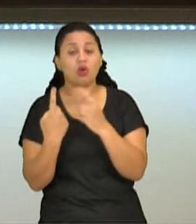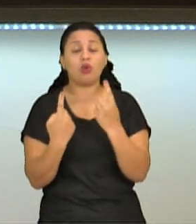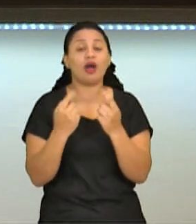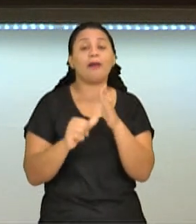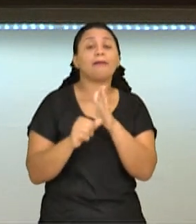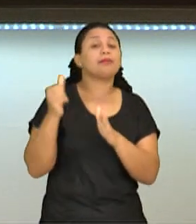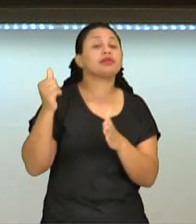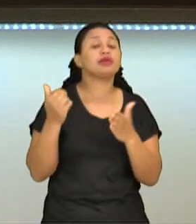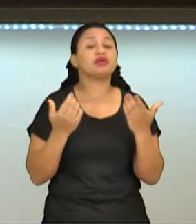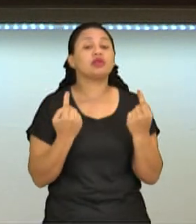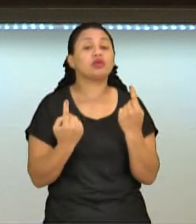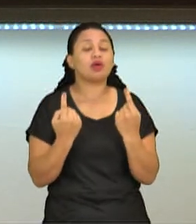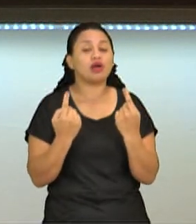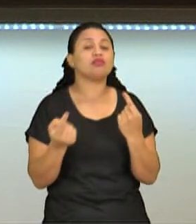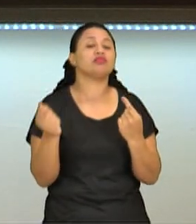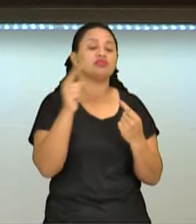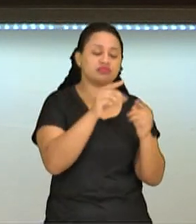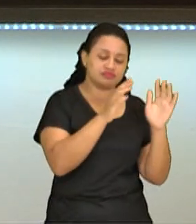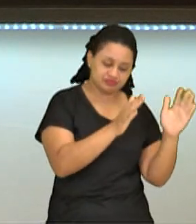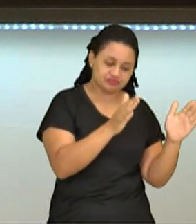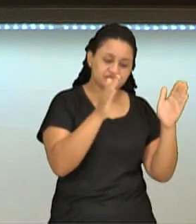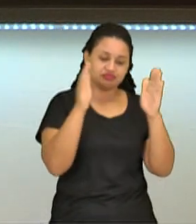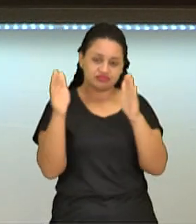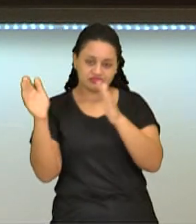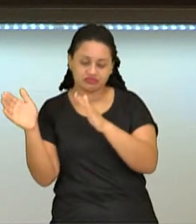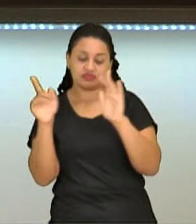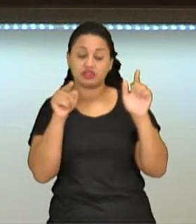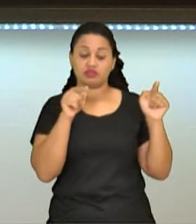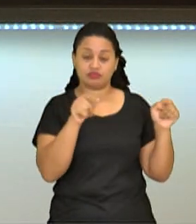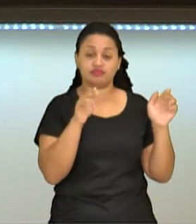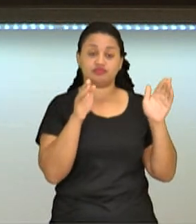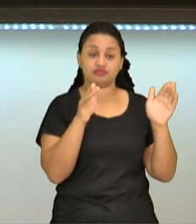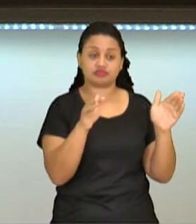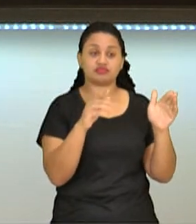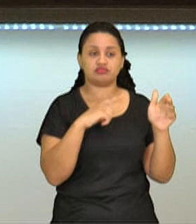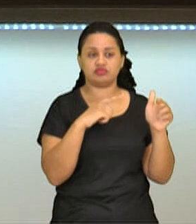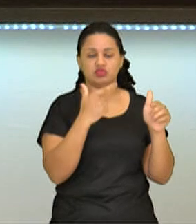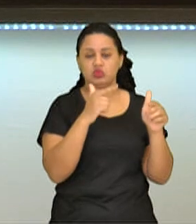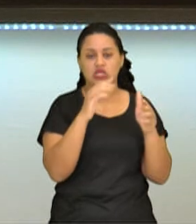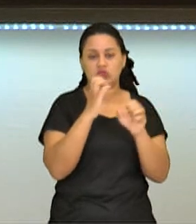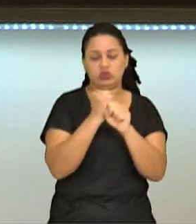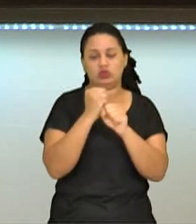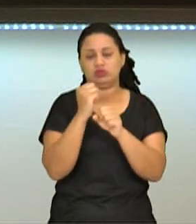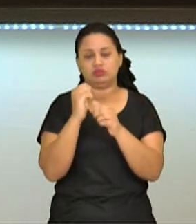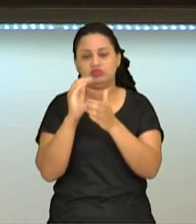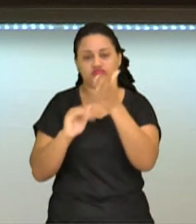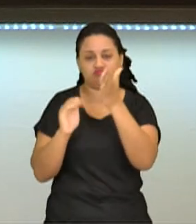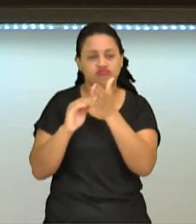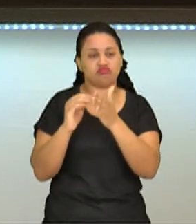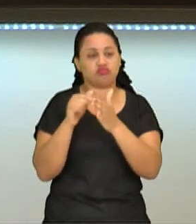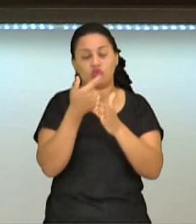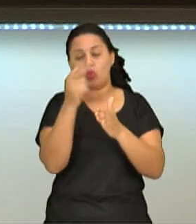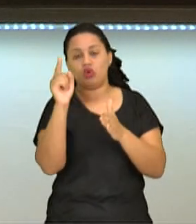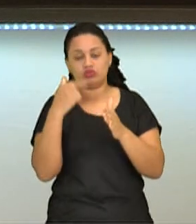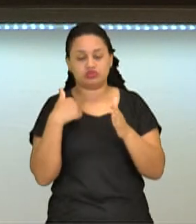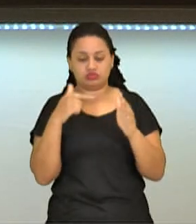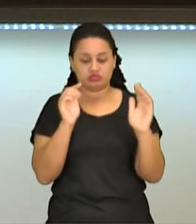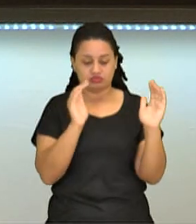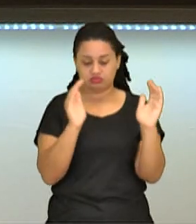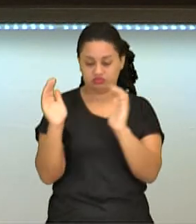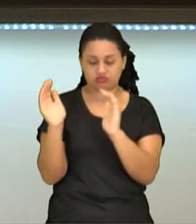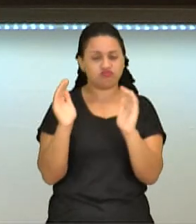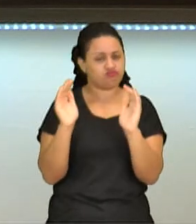resolvo primeiro? O que vier na ordem, certo? Como eu não tenho mais soma, subtração, não tem mais nada dentro